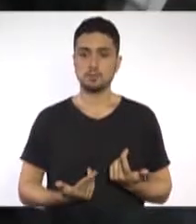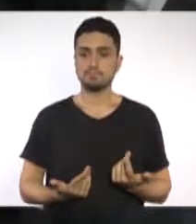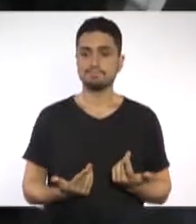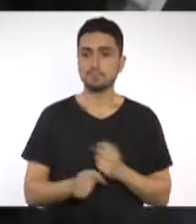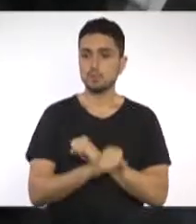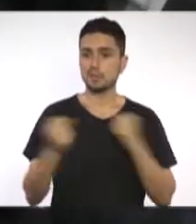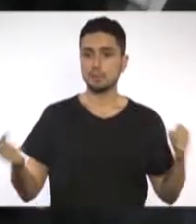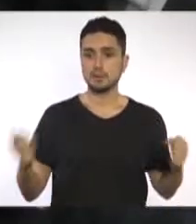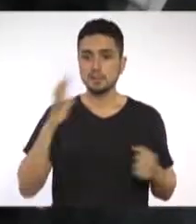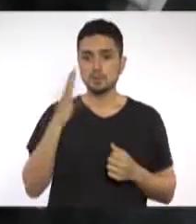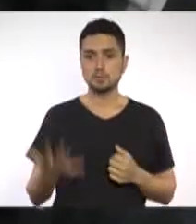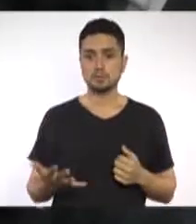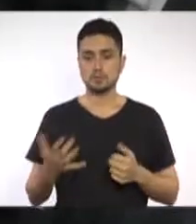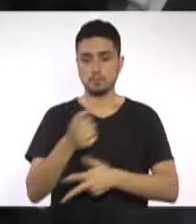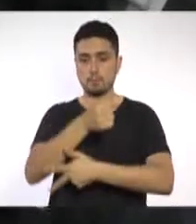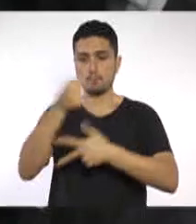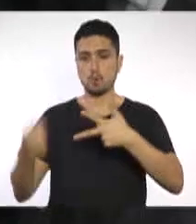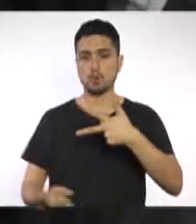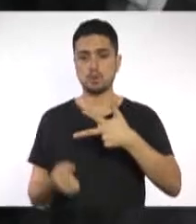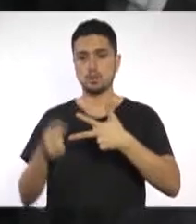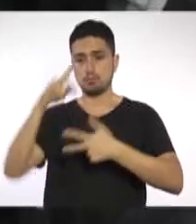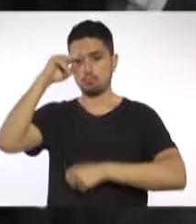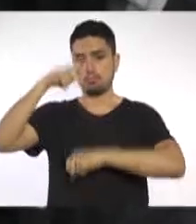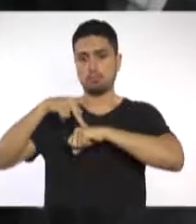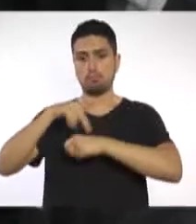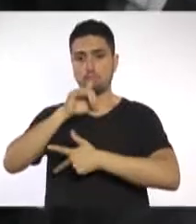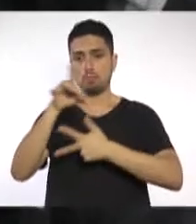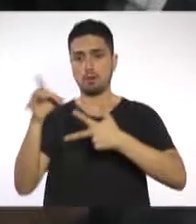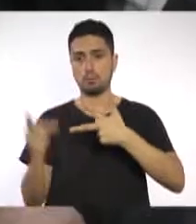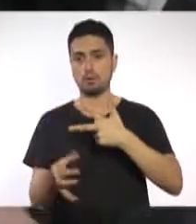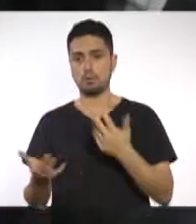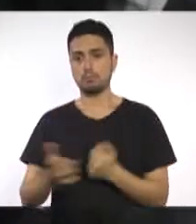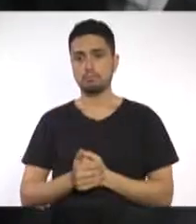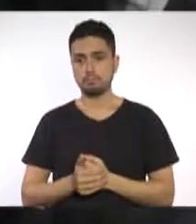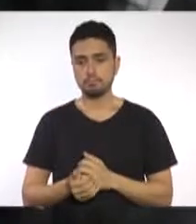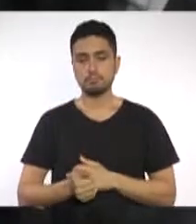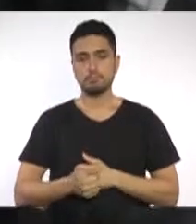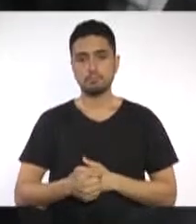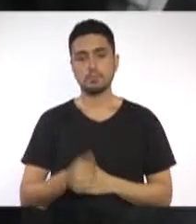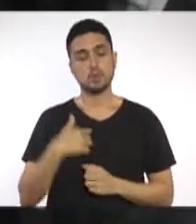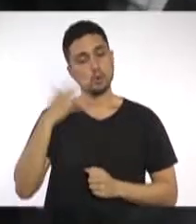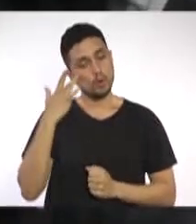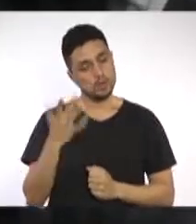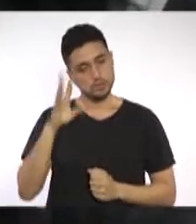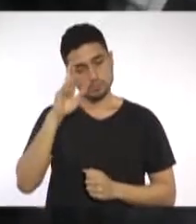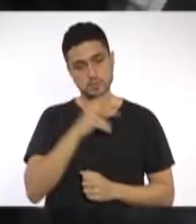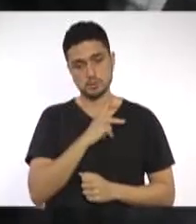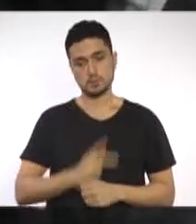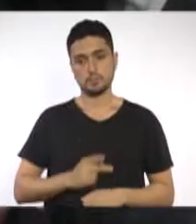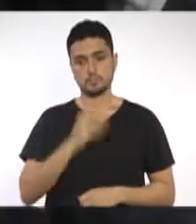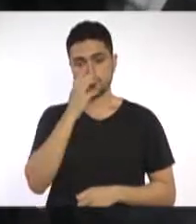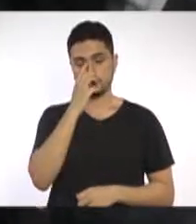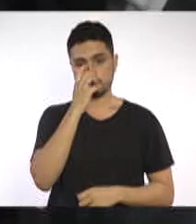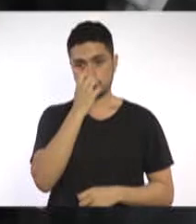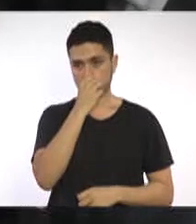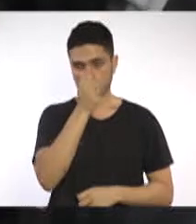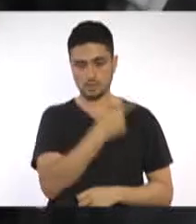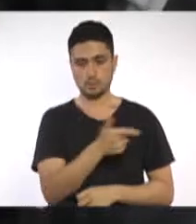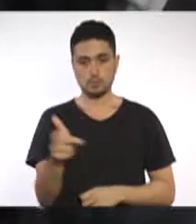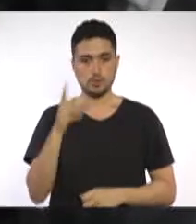da tripartição dos poderes, à independência do parlamento. Então, considero, senhor presidente, e gostaria de encaminhar para que Vossa Excelência e os demais deputados que têm poder